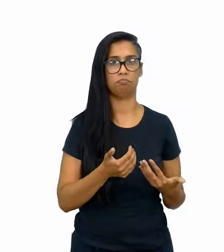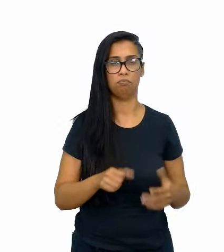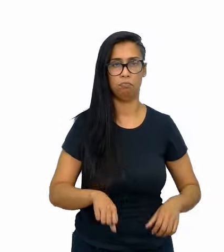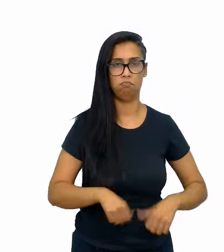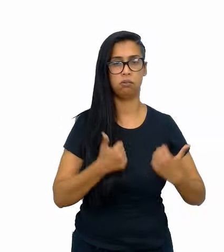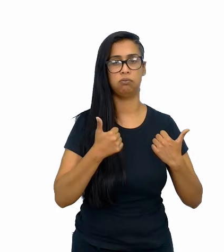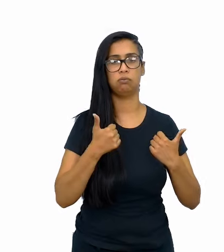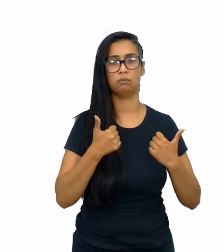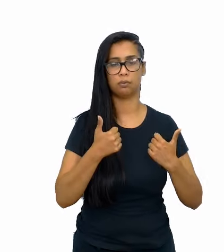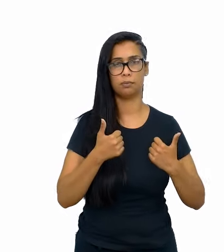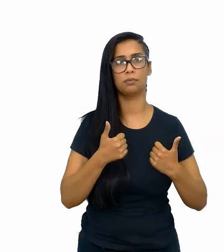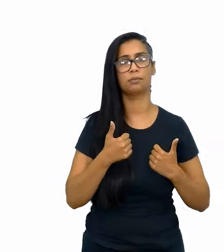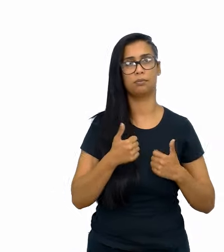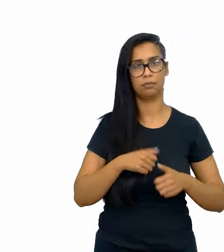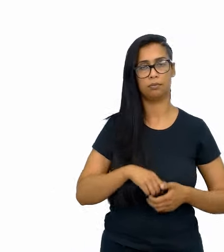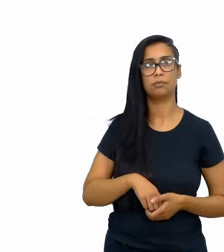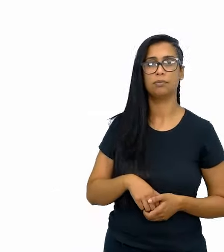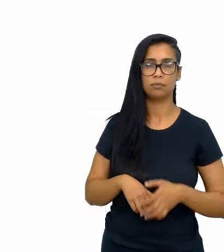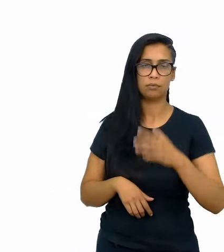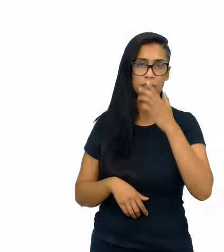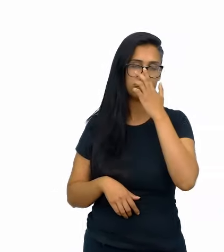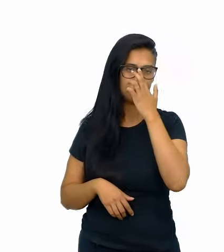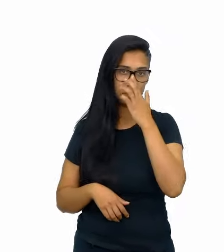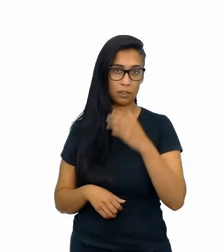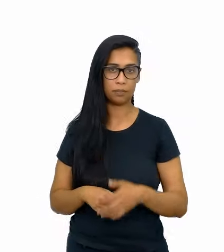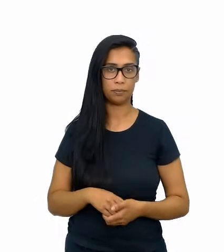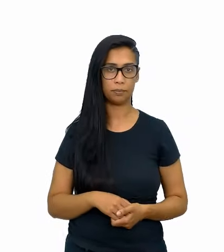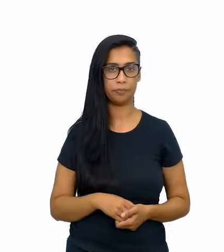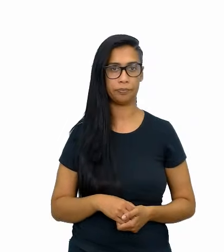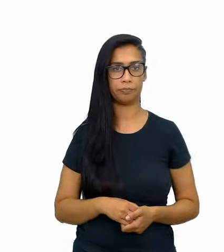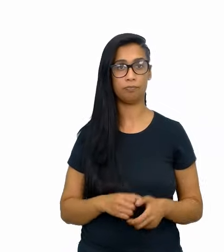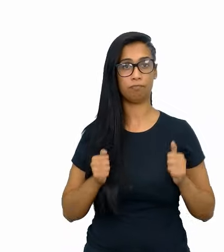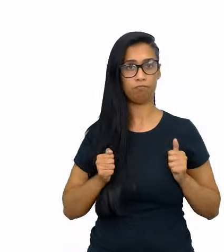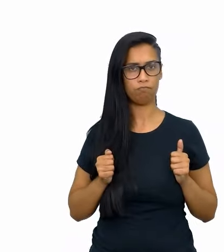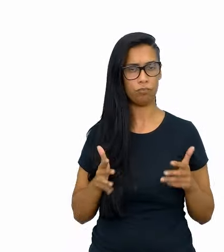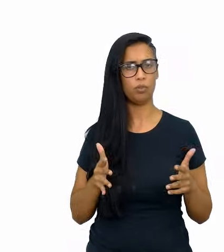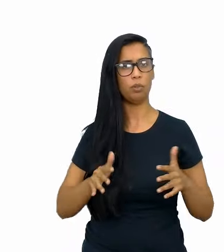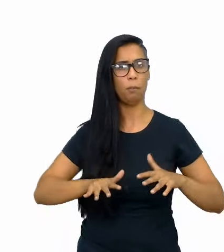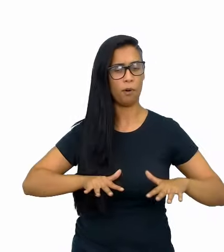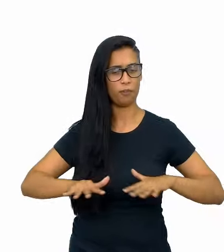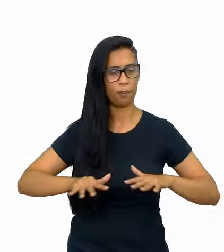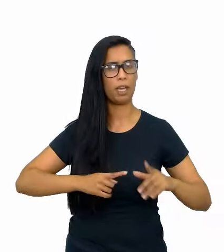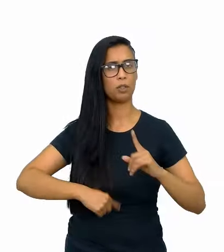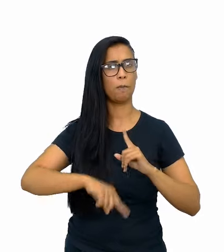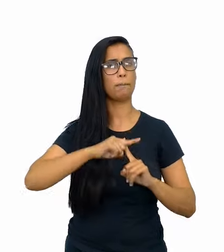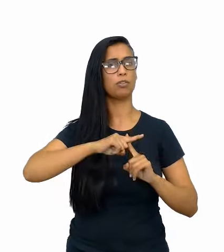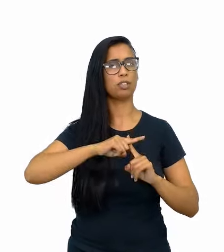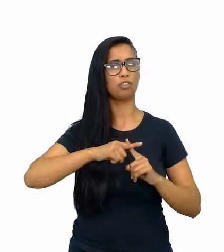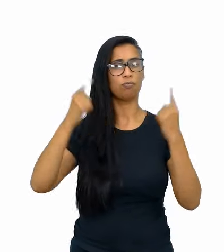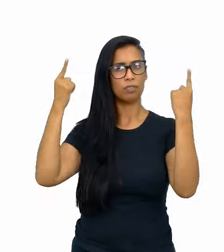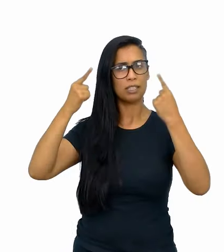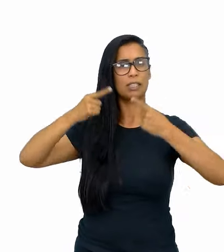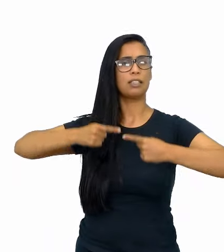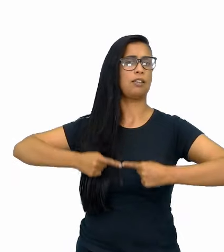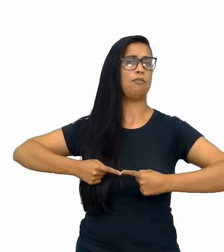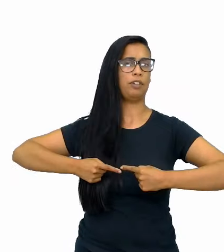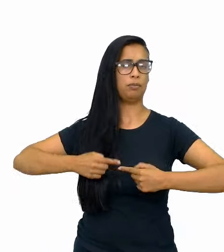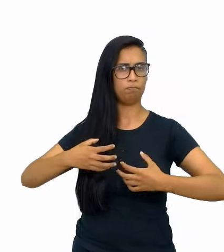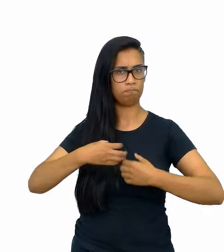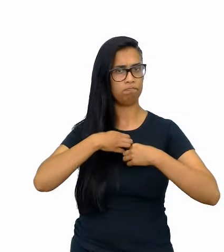situações significativas, eles precisarão tomar decisões, eles precisarão encarar desafios,